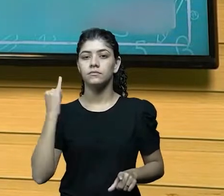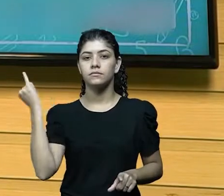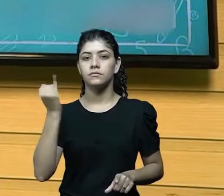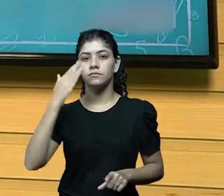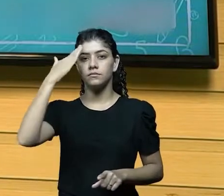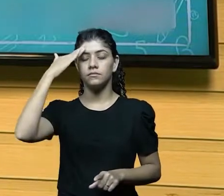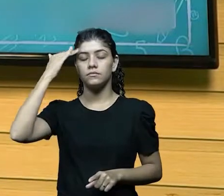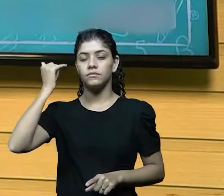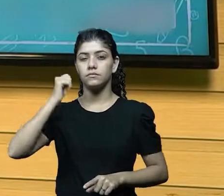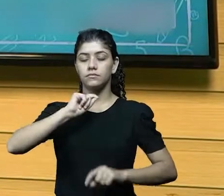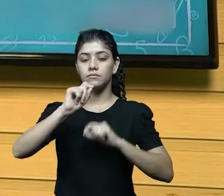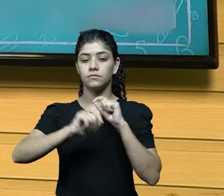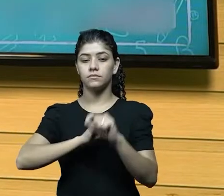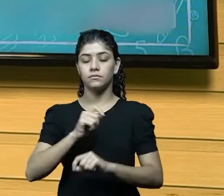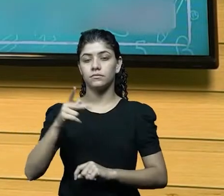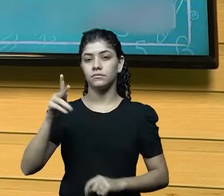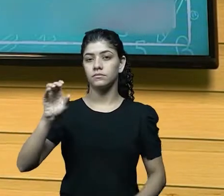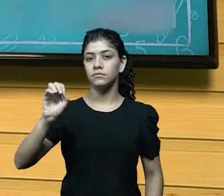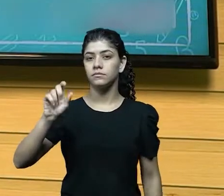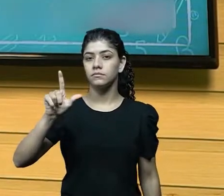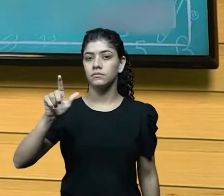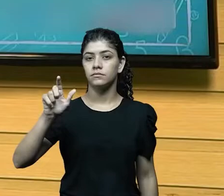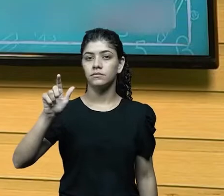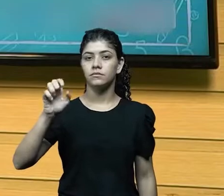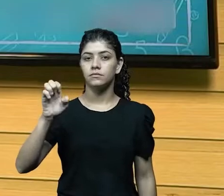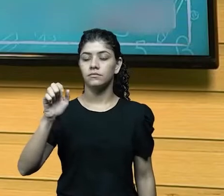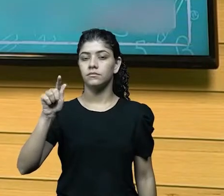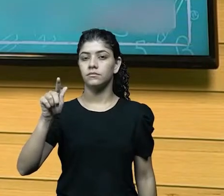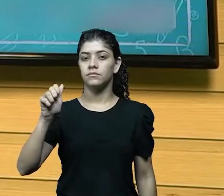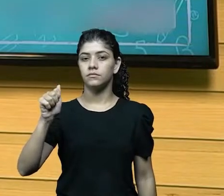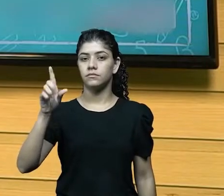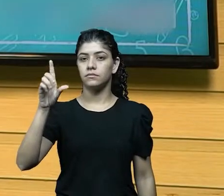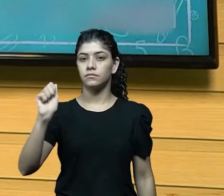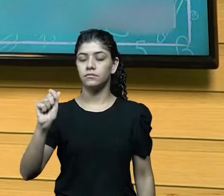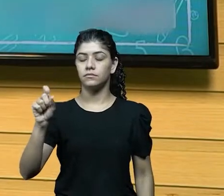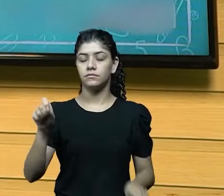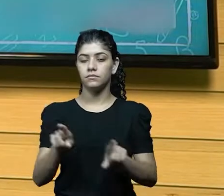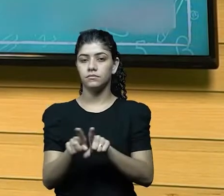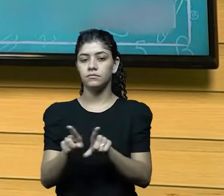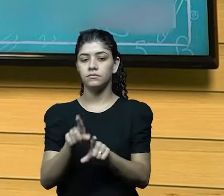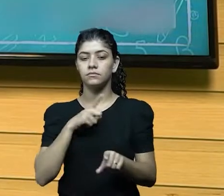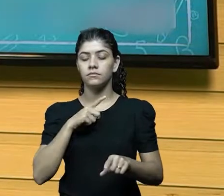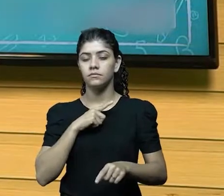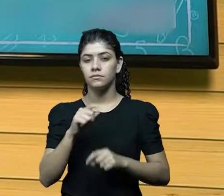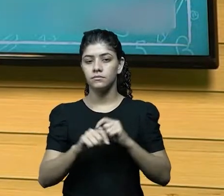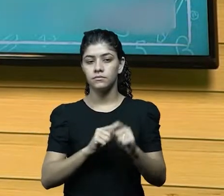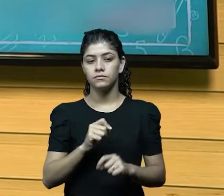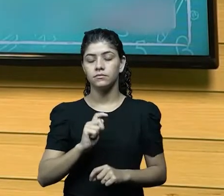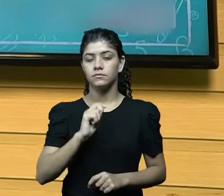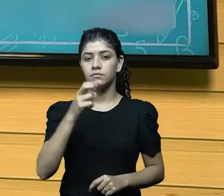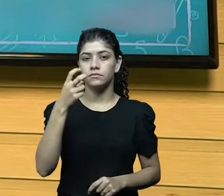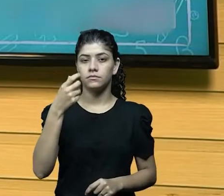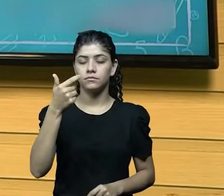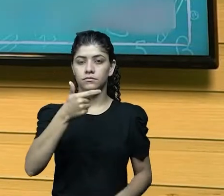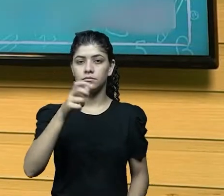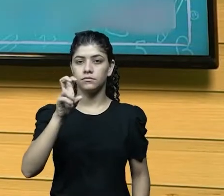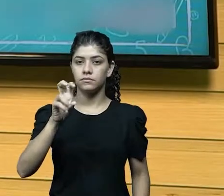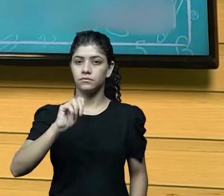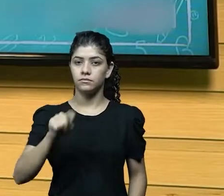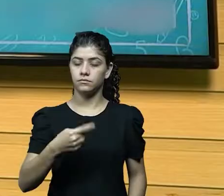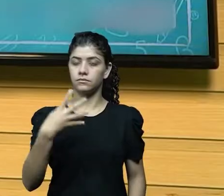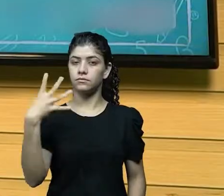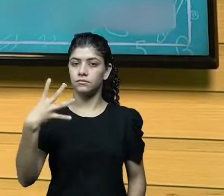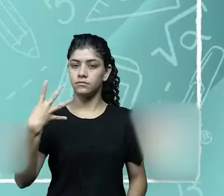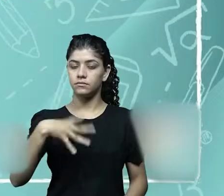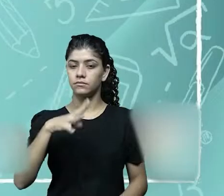que a cada uma polegada nós temos 25,4 milímetros na escala métrica que